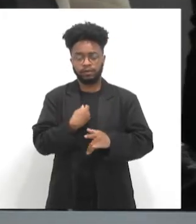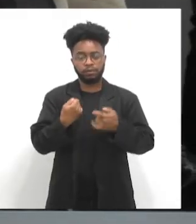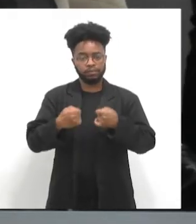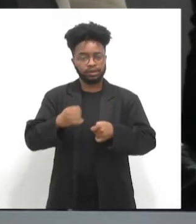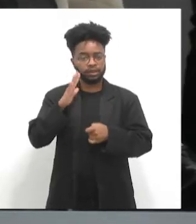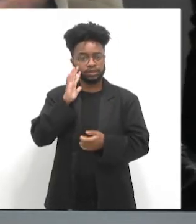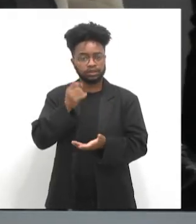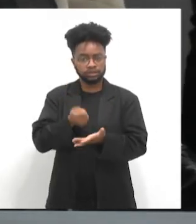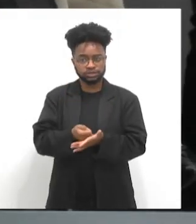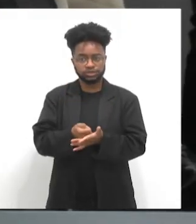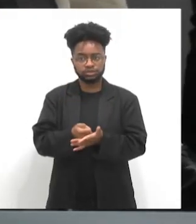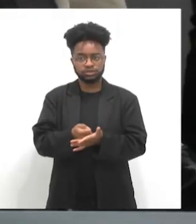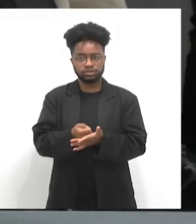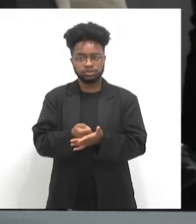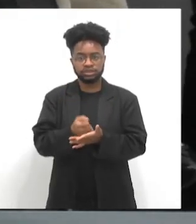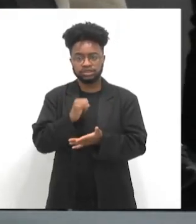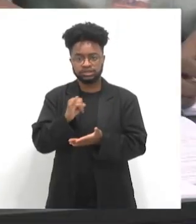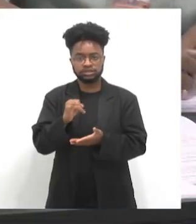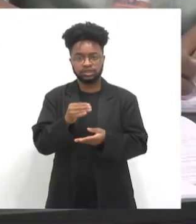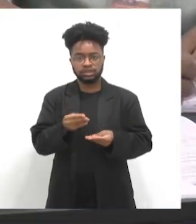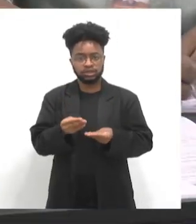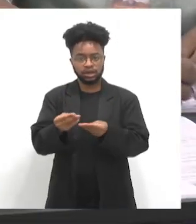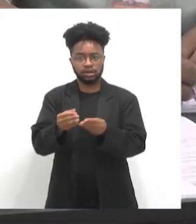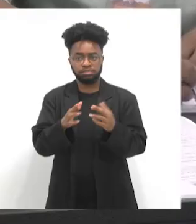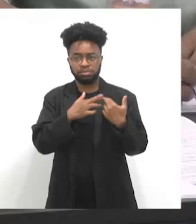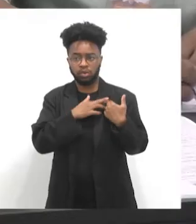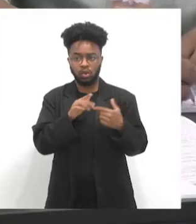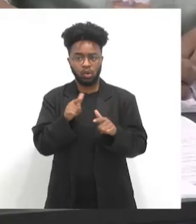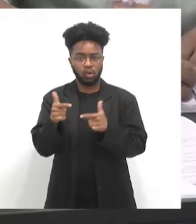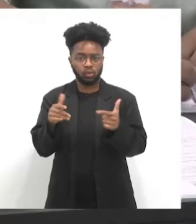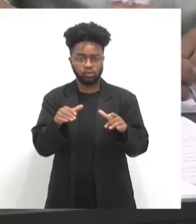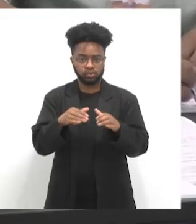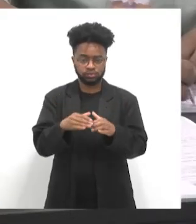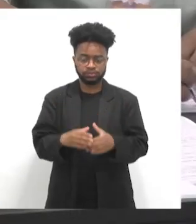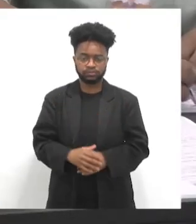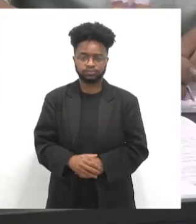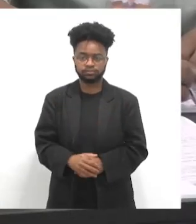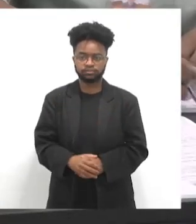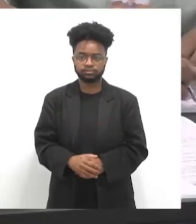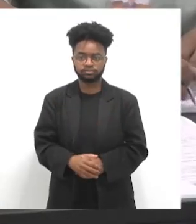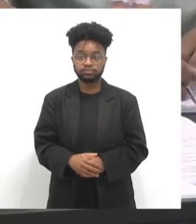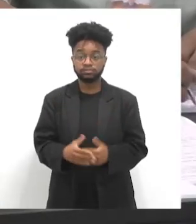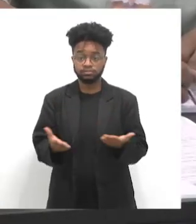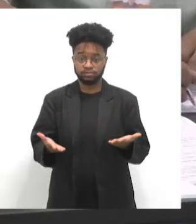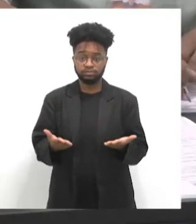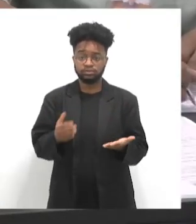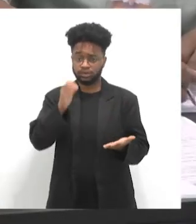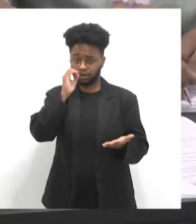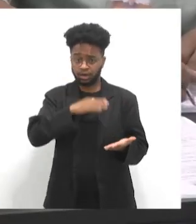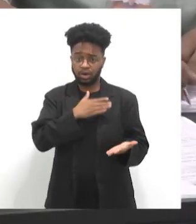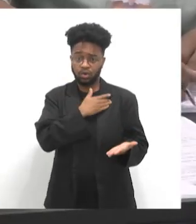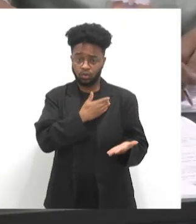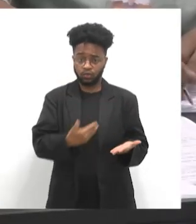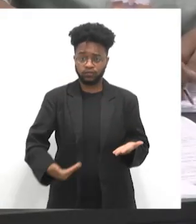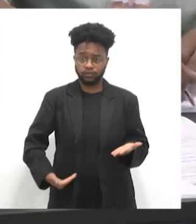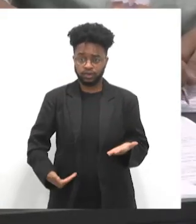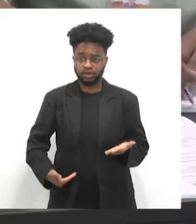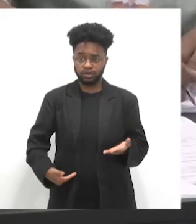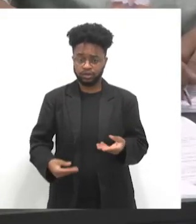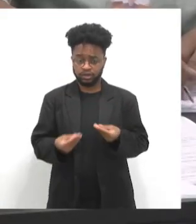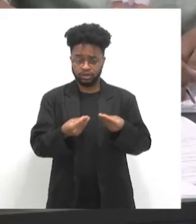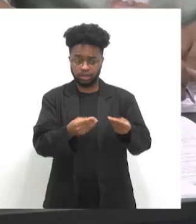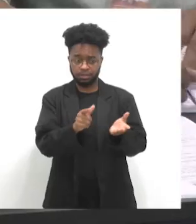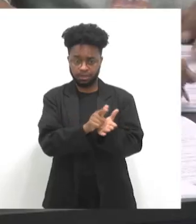decidir por baixar em diligência. Isso. Nesse caso, veja que absurdo. O governo dá um papel que dá uma posse